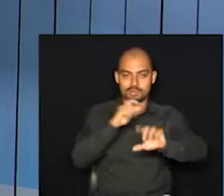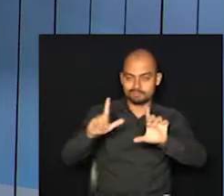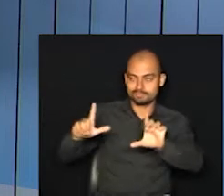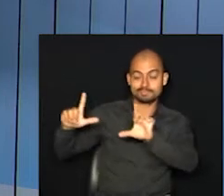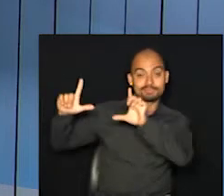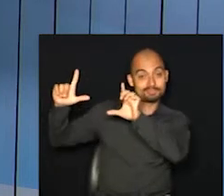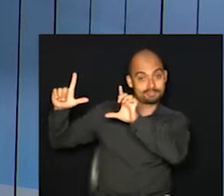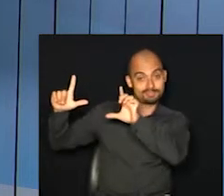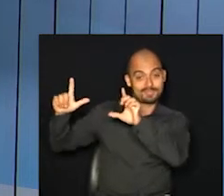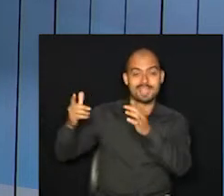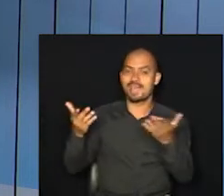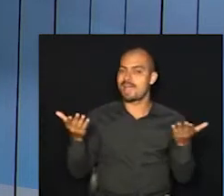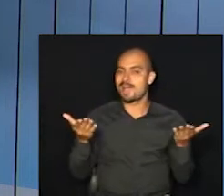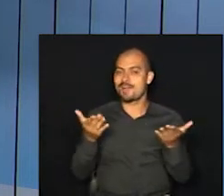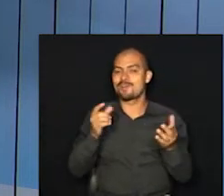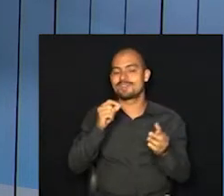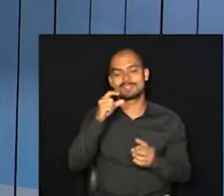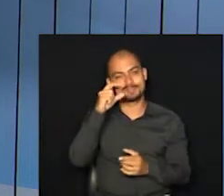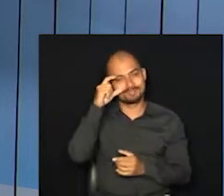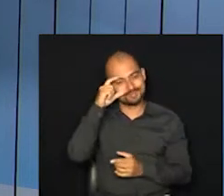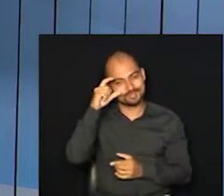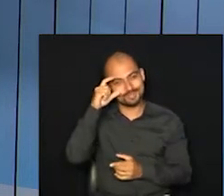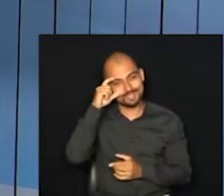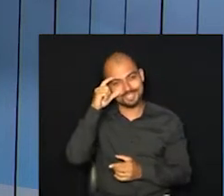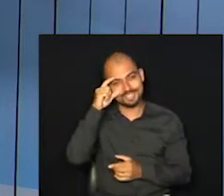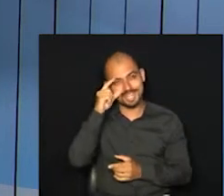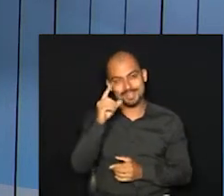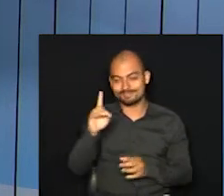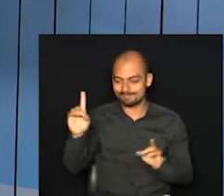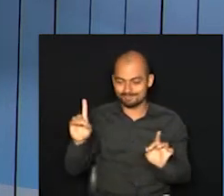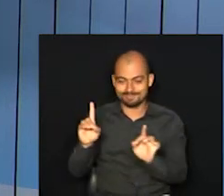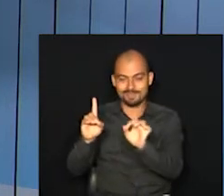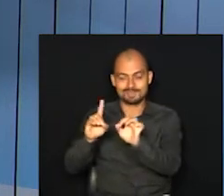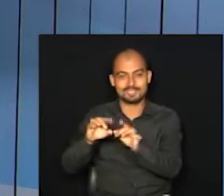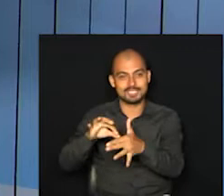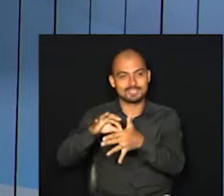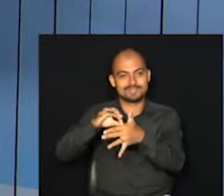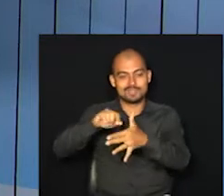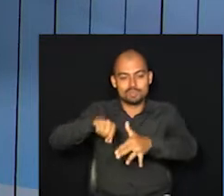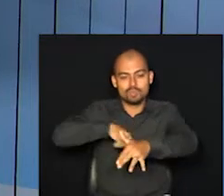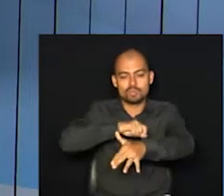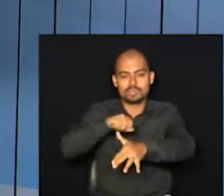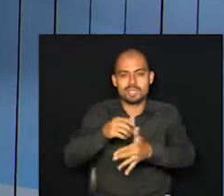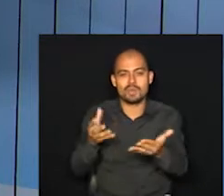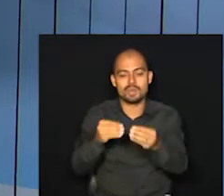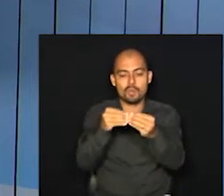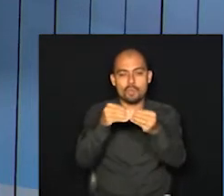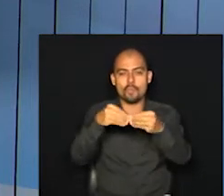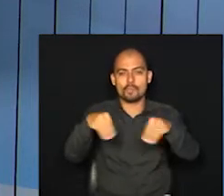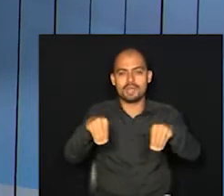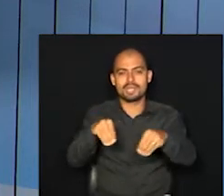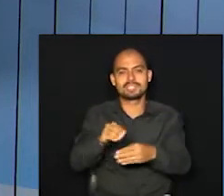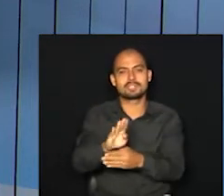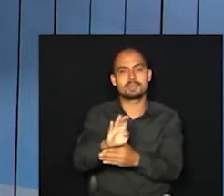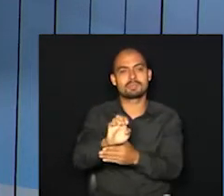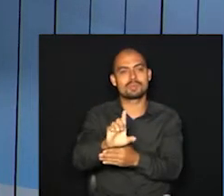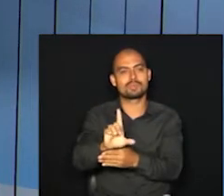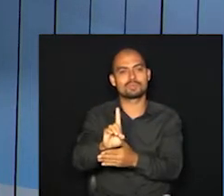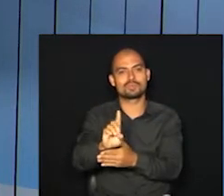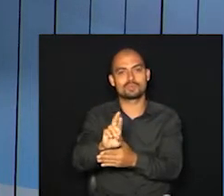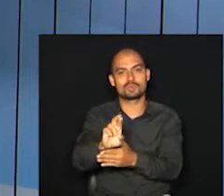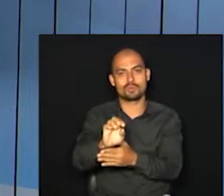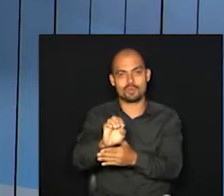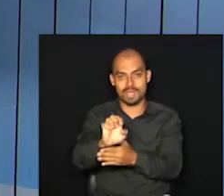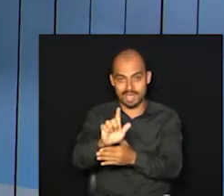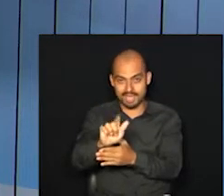E agora é aquele momento em que o Michel Morim está ao lado de um chefe e vai fazer um omelete de beldroega. Já